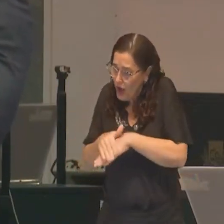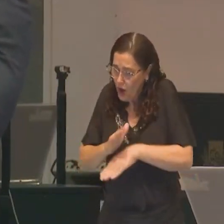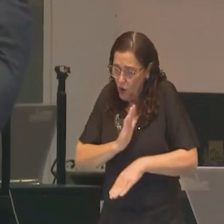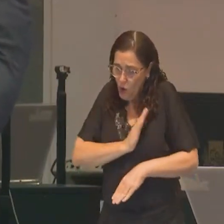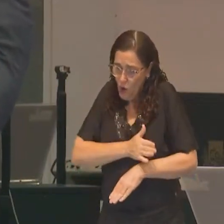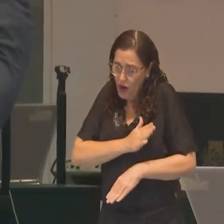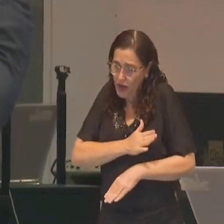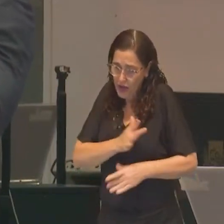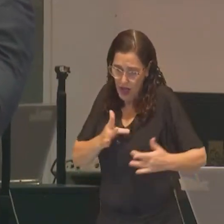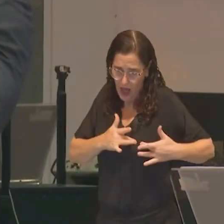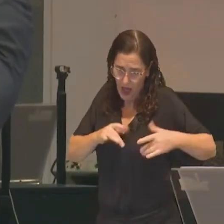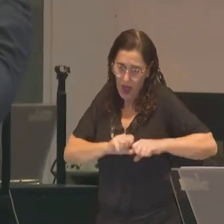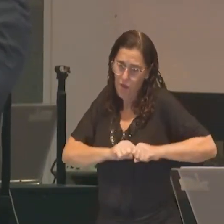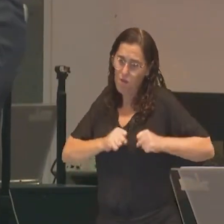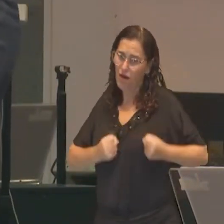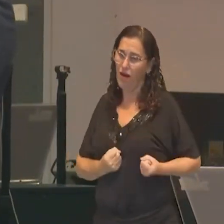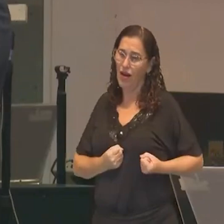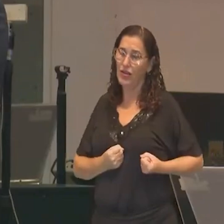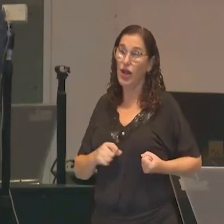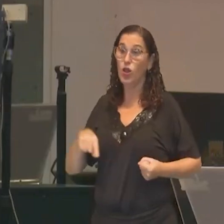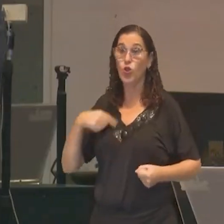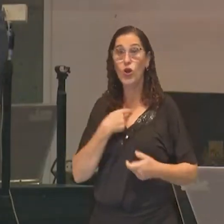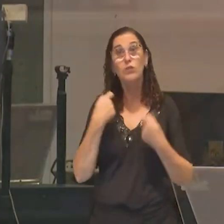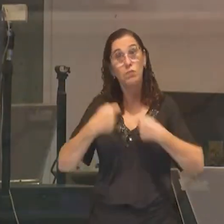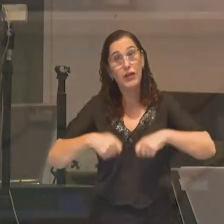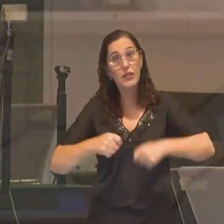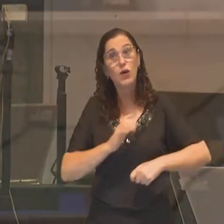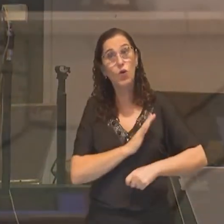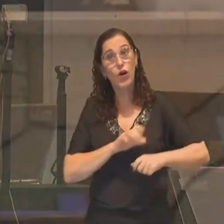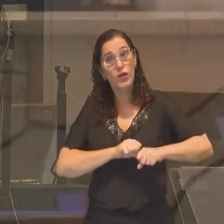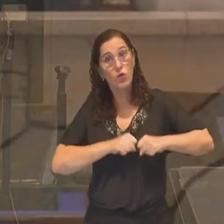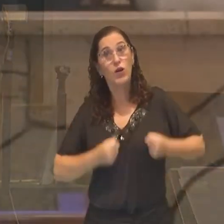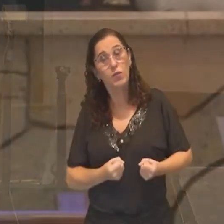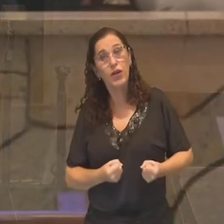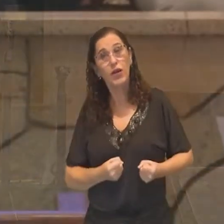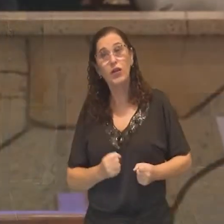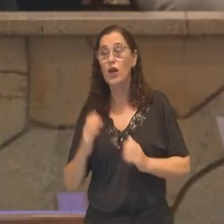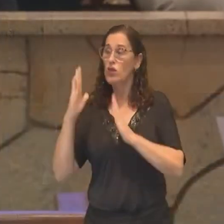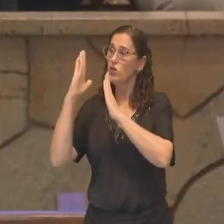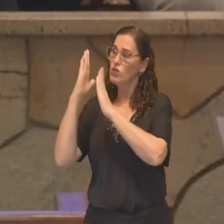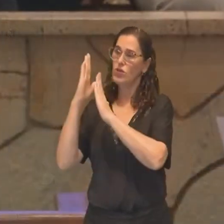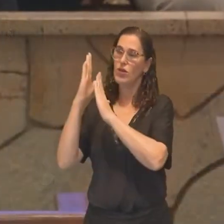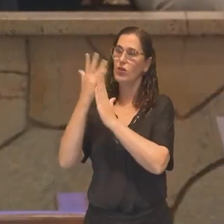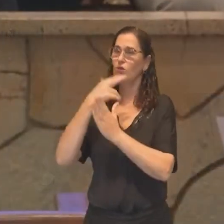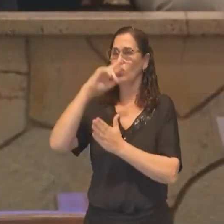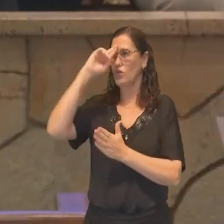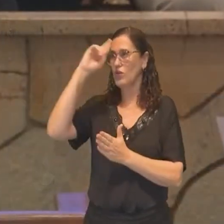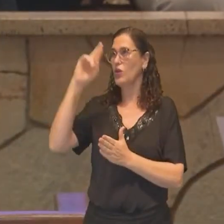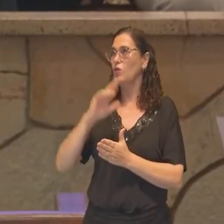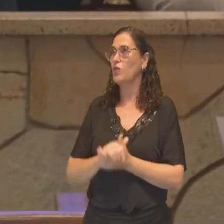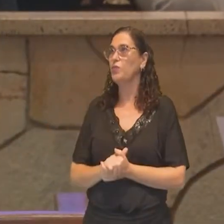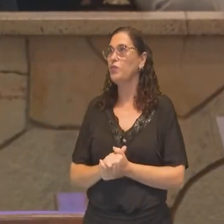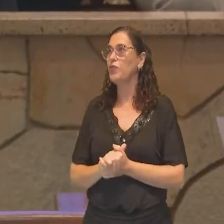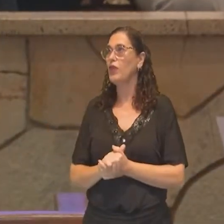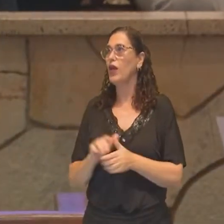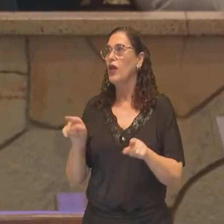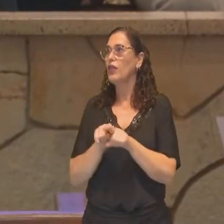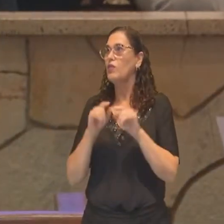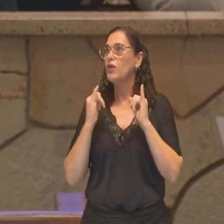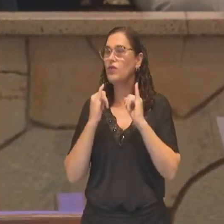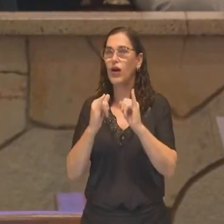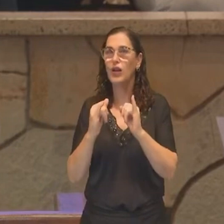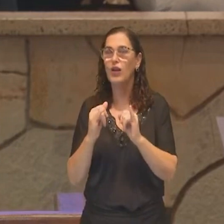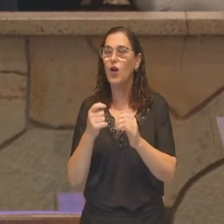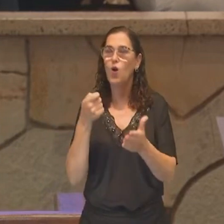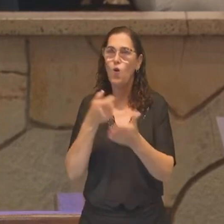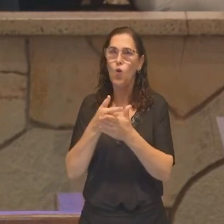coração quebrantado. Precisamos ter um coração quebrantado diante do Senhor. Mas ele fala também, compre